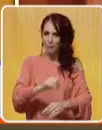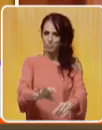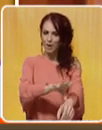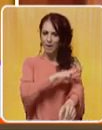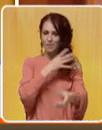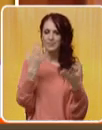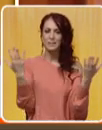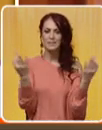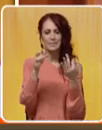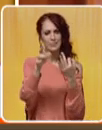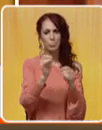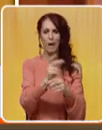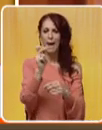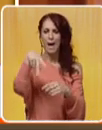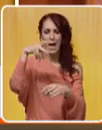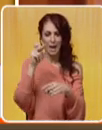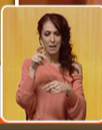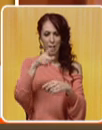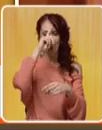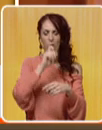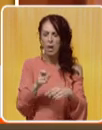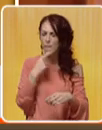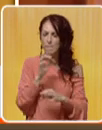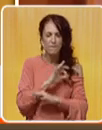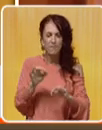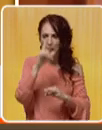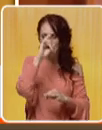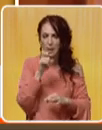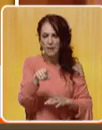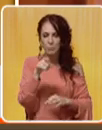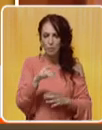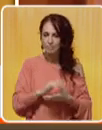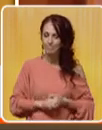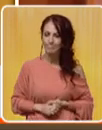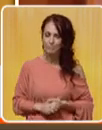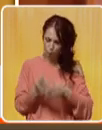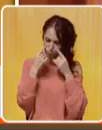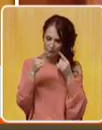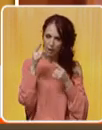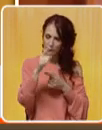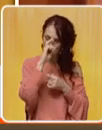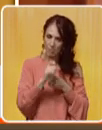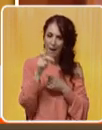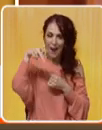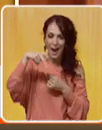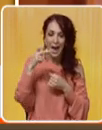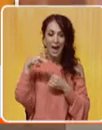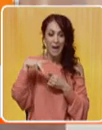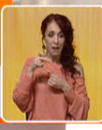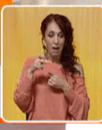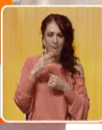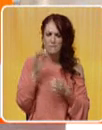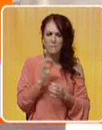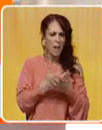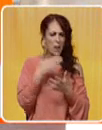sim porque isto realmente a Ana estava eu lembro tão bem deste deste espetáculo a Ana estava deslumbrando